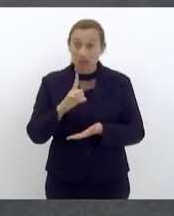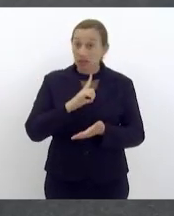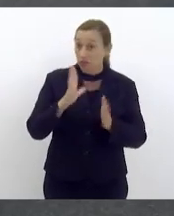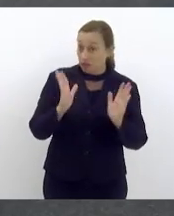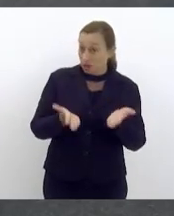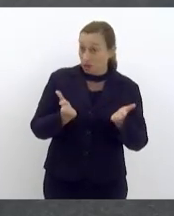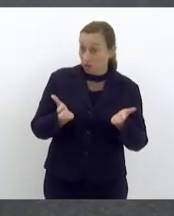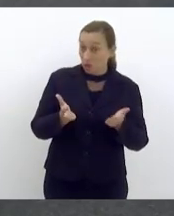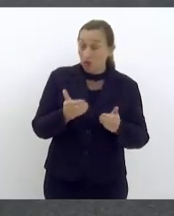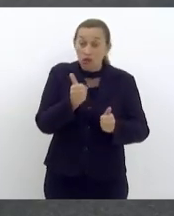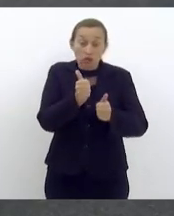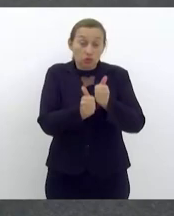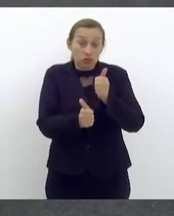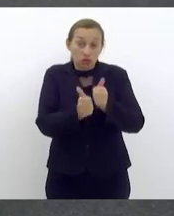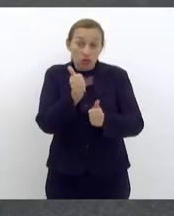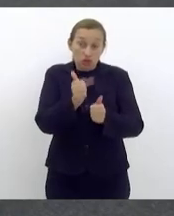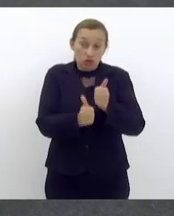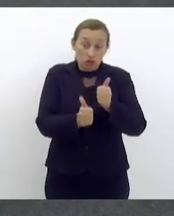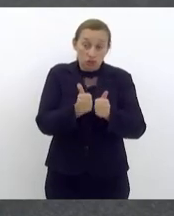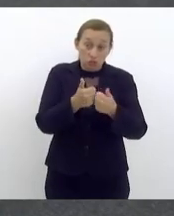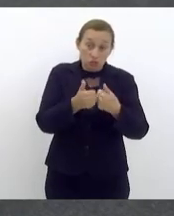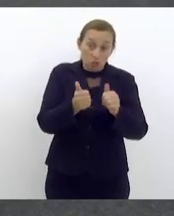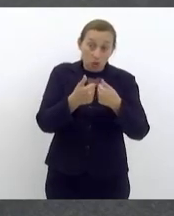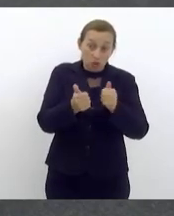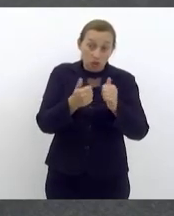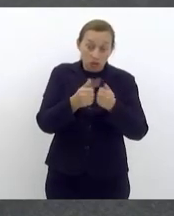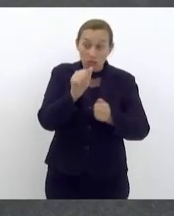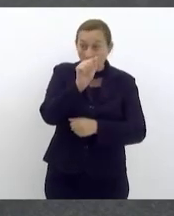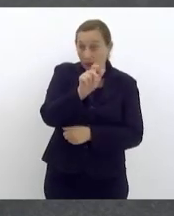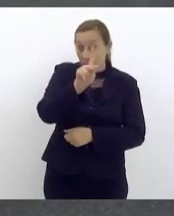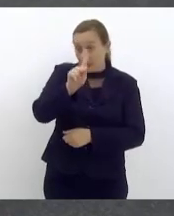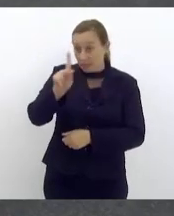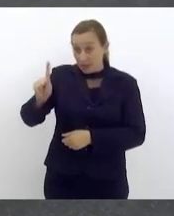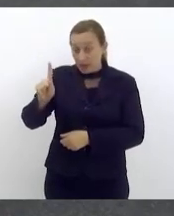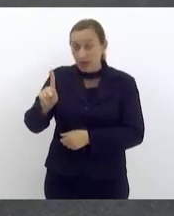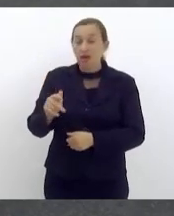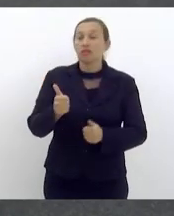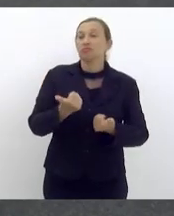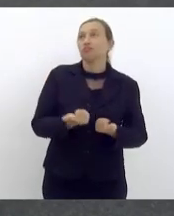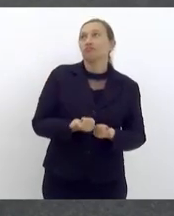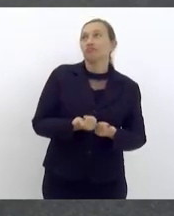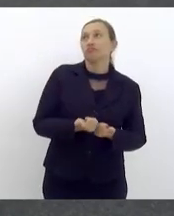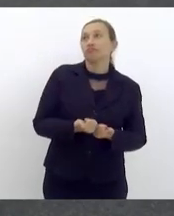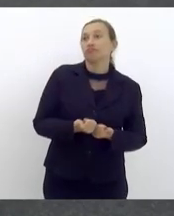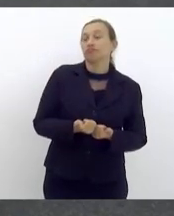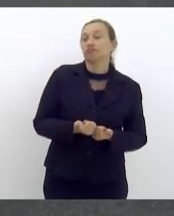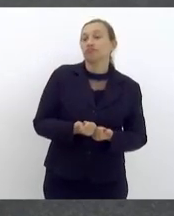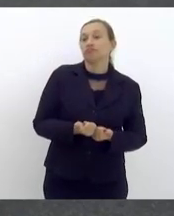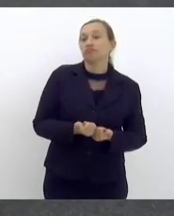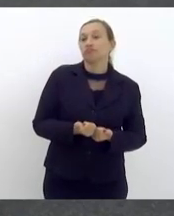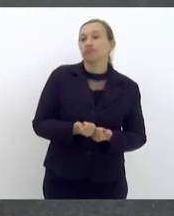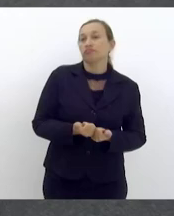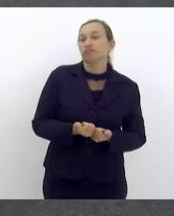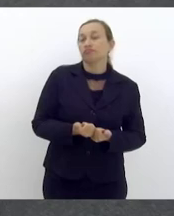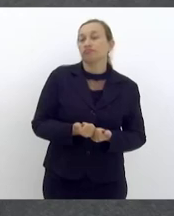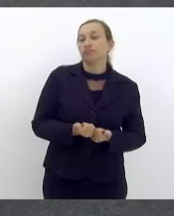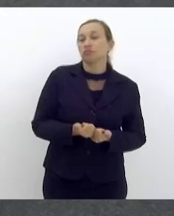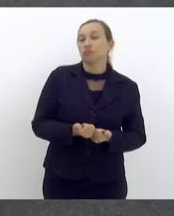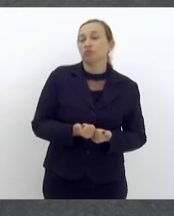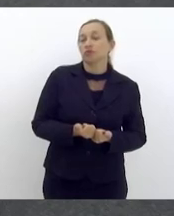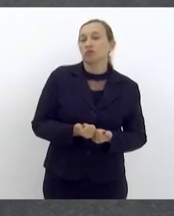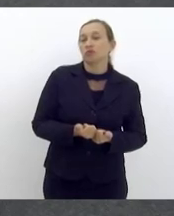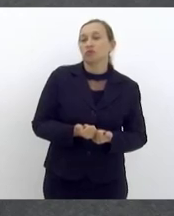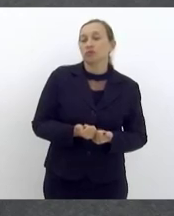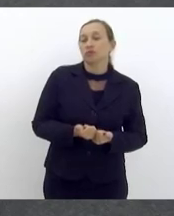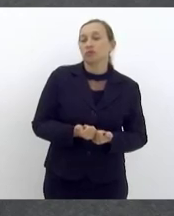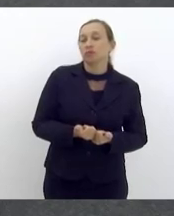agora dos transportes pelo aplicativo também não foram realizadas diante das novas dimensões e das